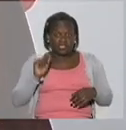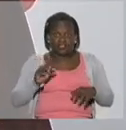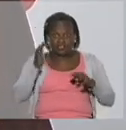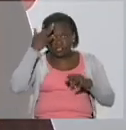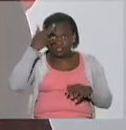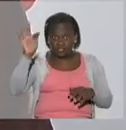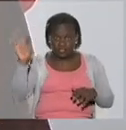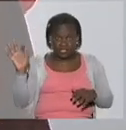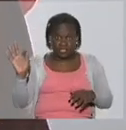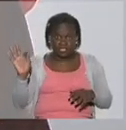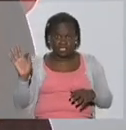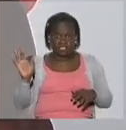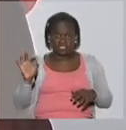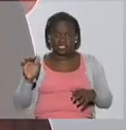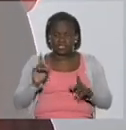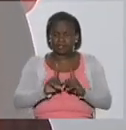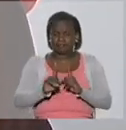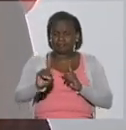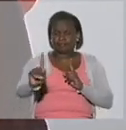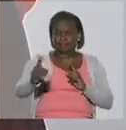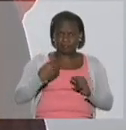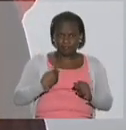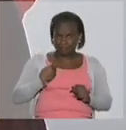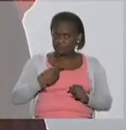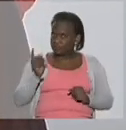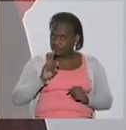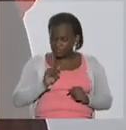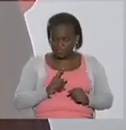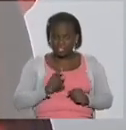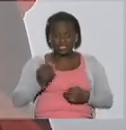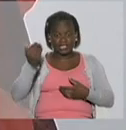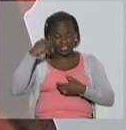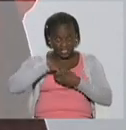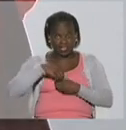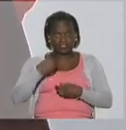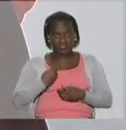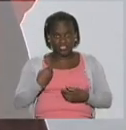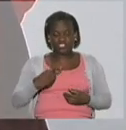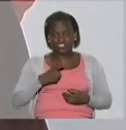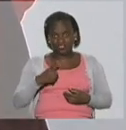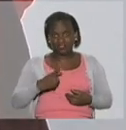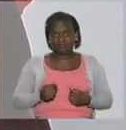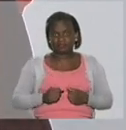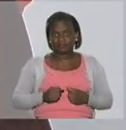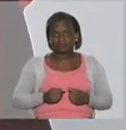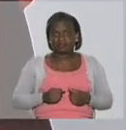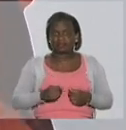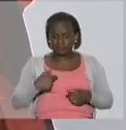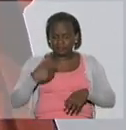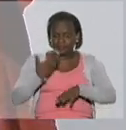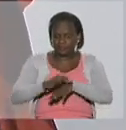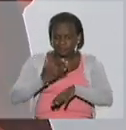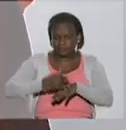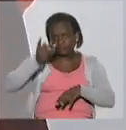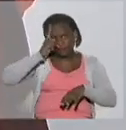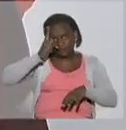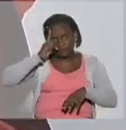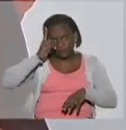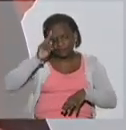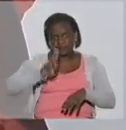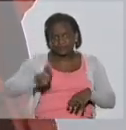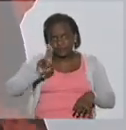ideia de que a filosofia, ela não está distante da nossa vida. Ela faz parte da nossa vida. Né? Eu a